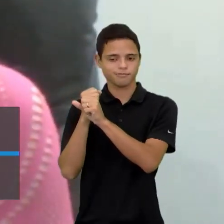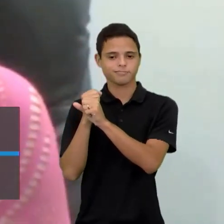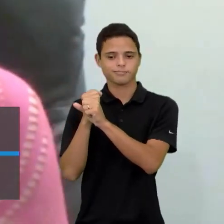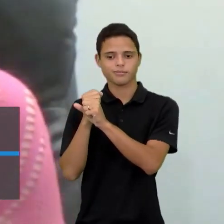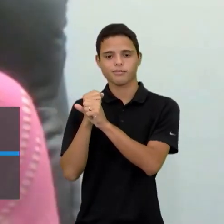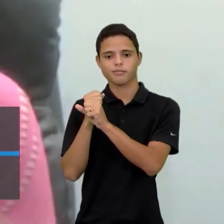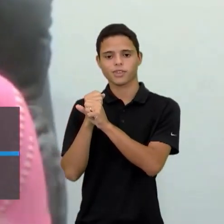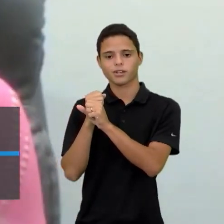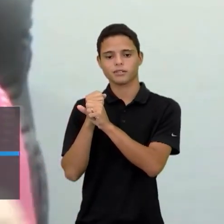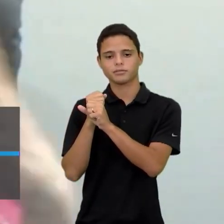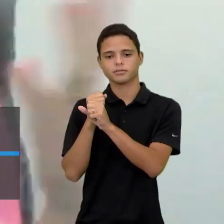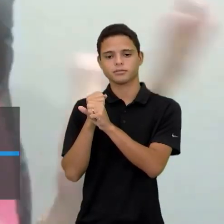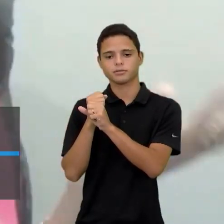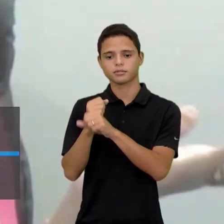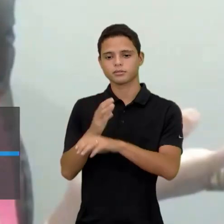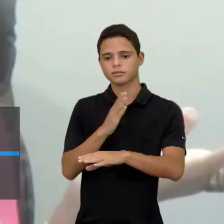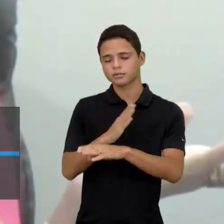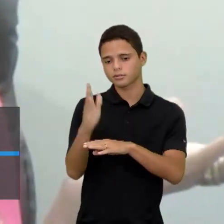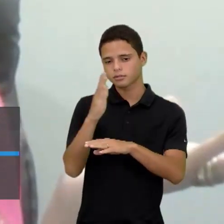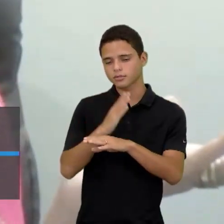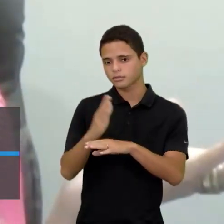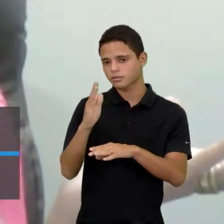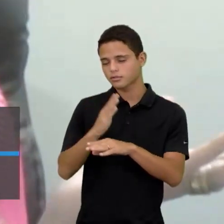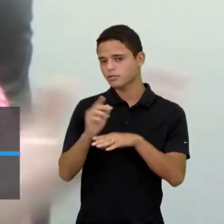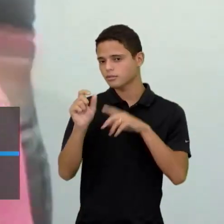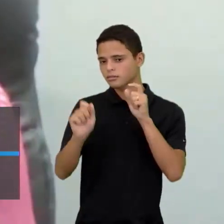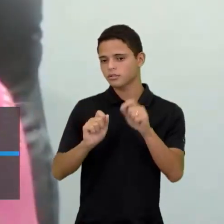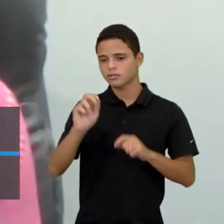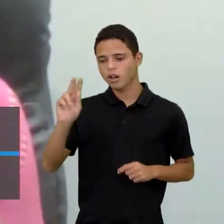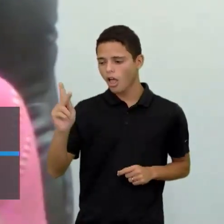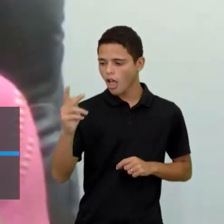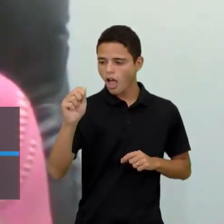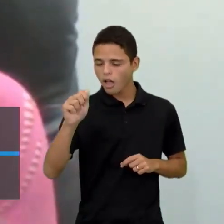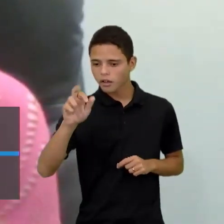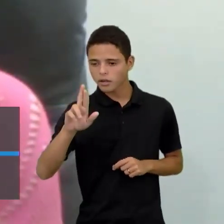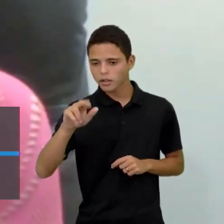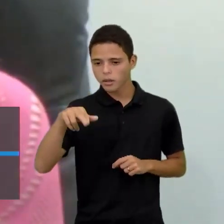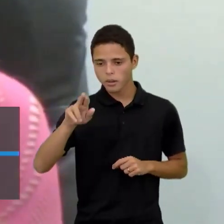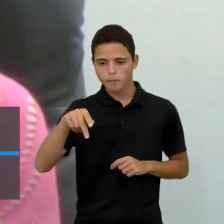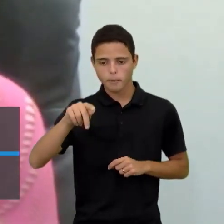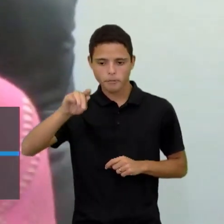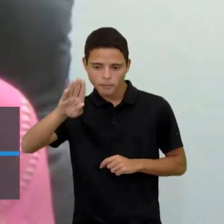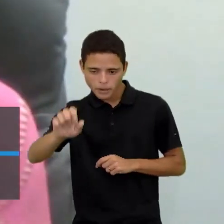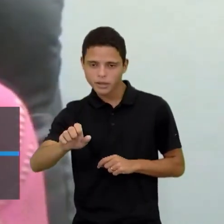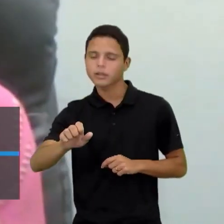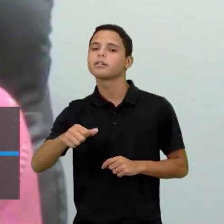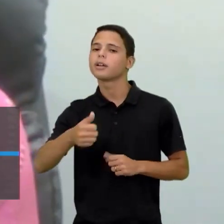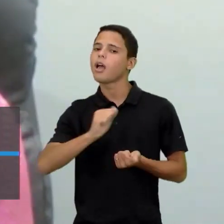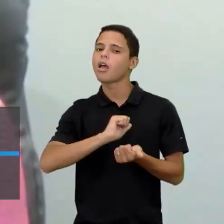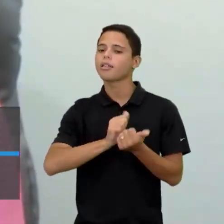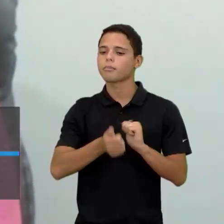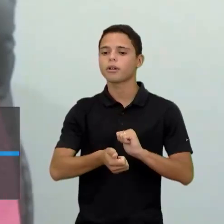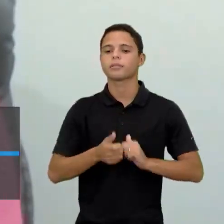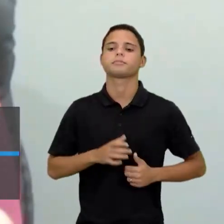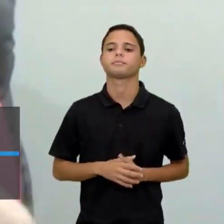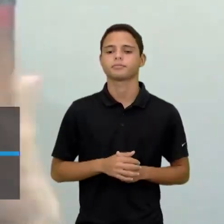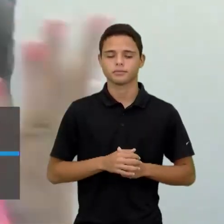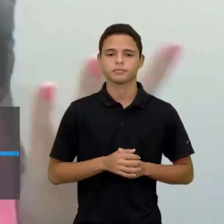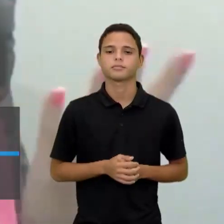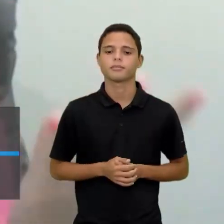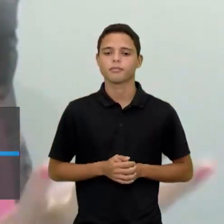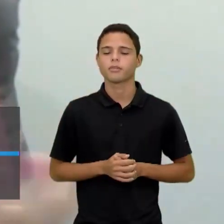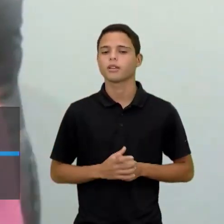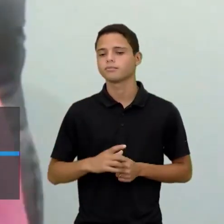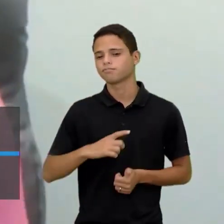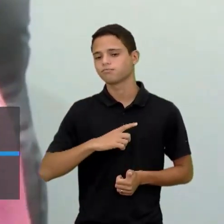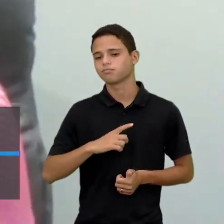e pratica o rugby, também de maneira bem legal, e ele vai contar um pouquinho para a gente. Ele